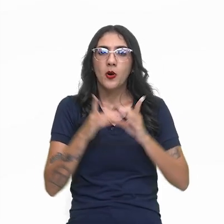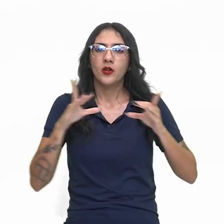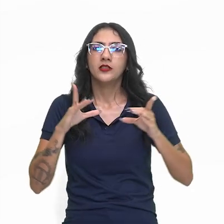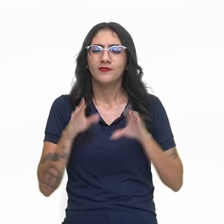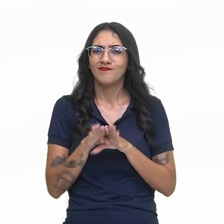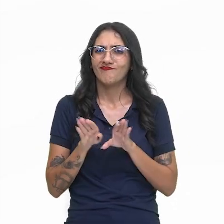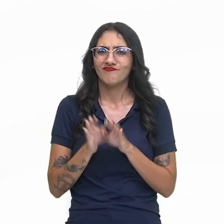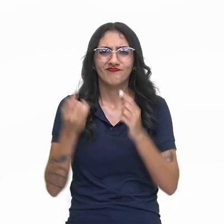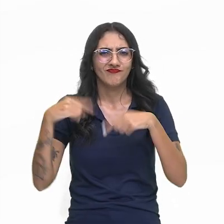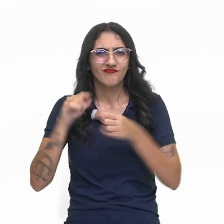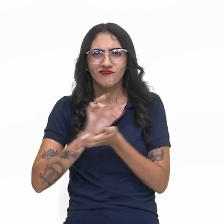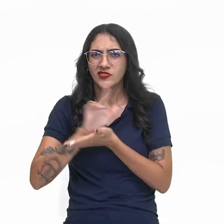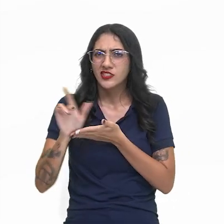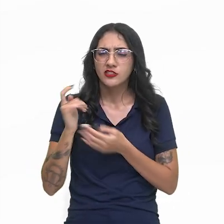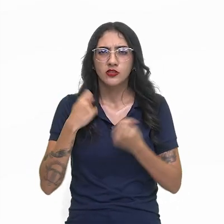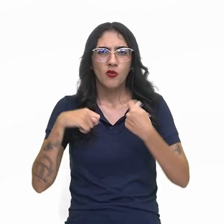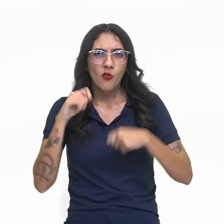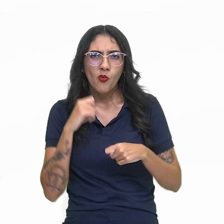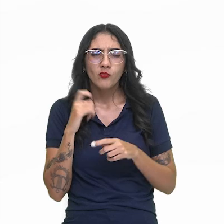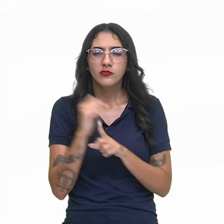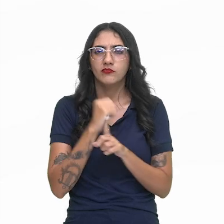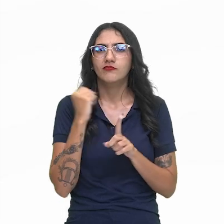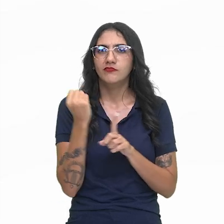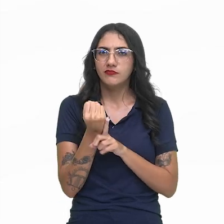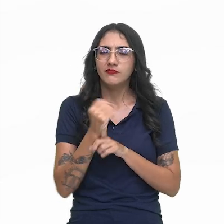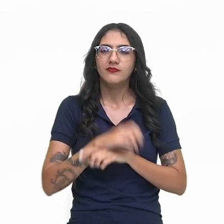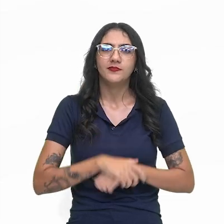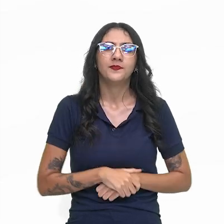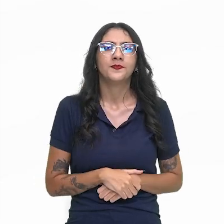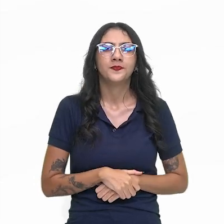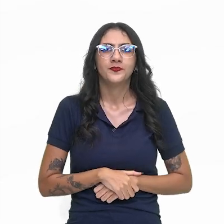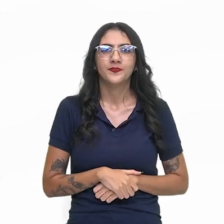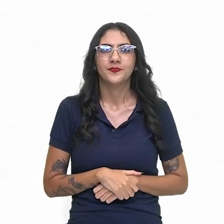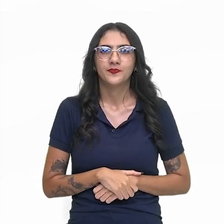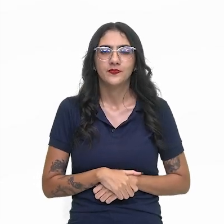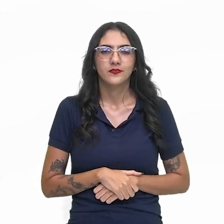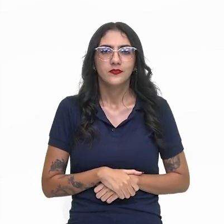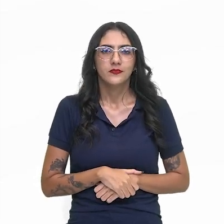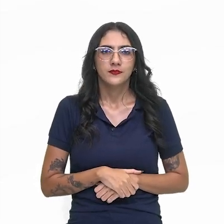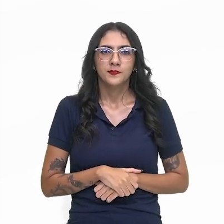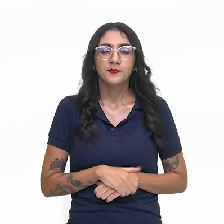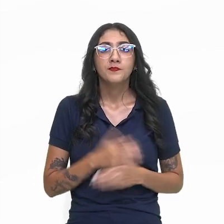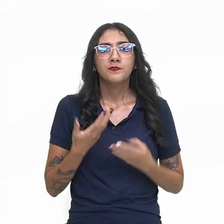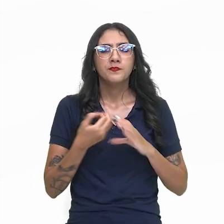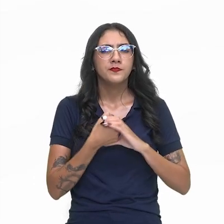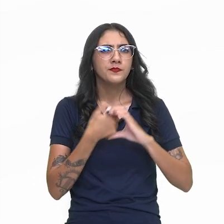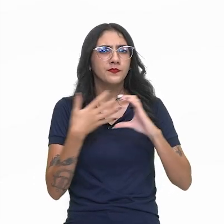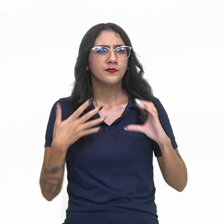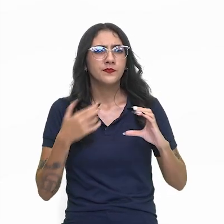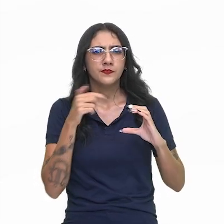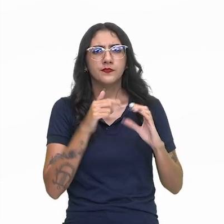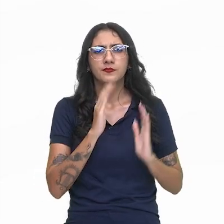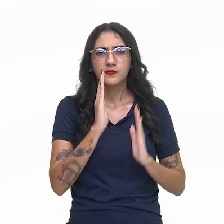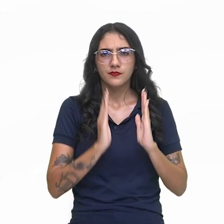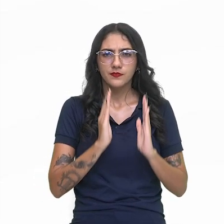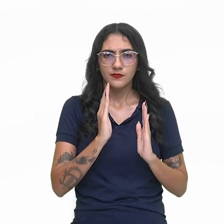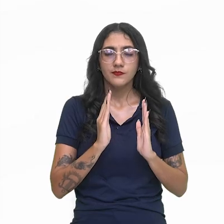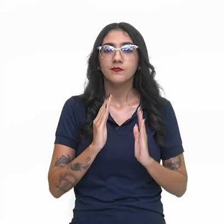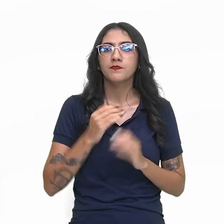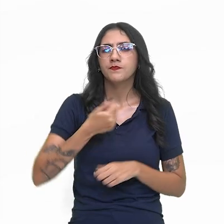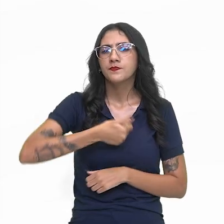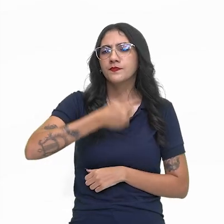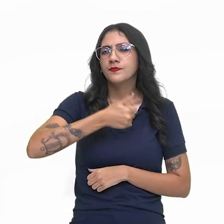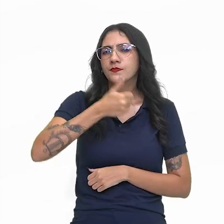desafios econômicos e sociais. De características dessa época, vamos falar